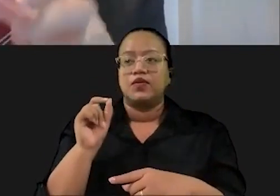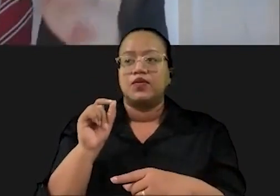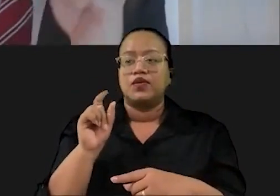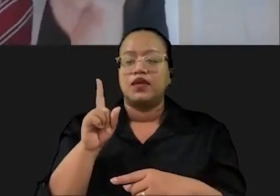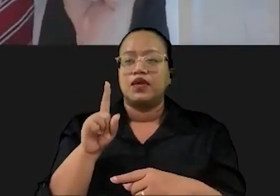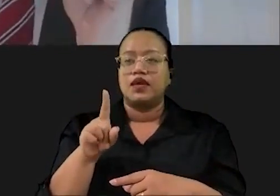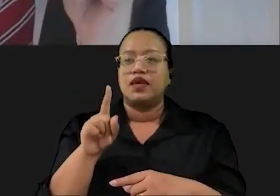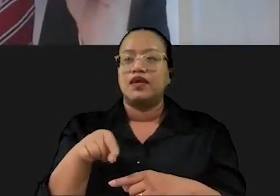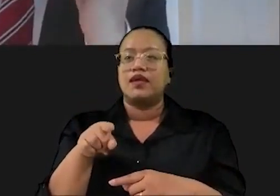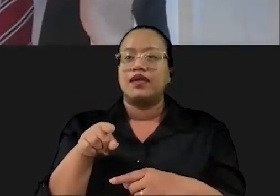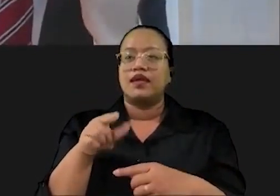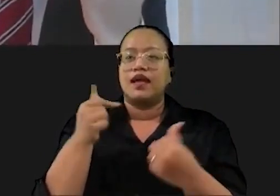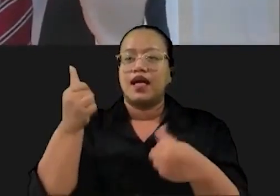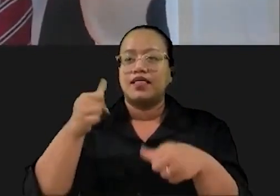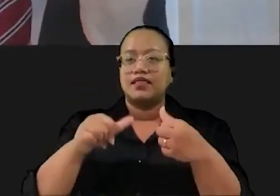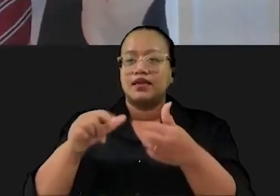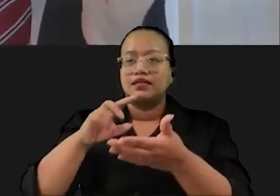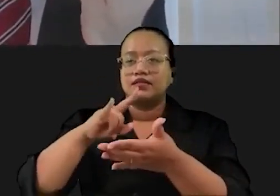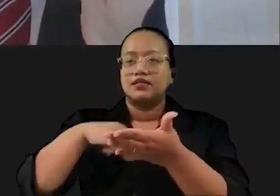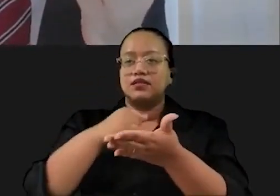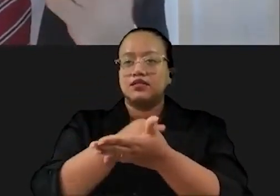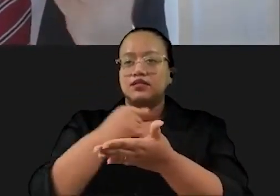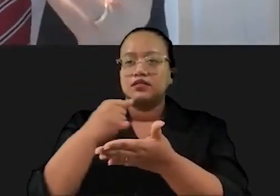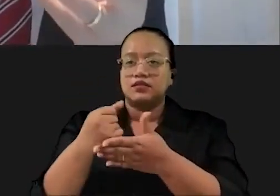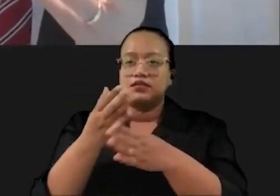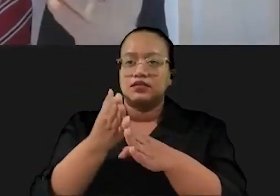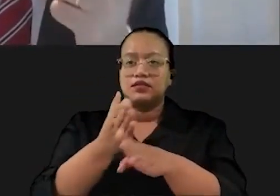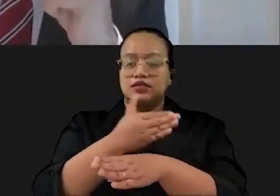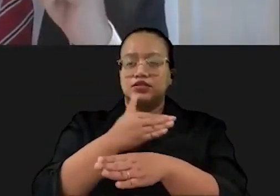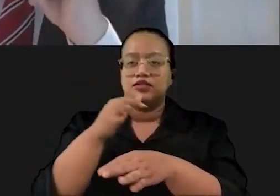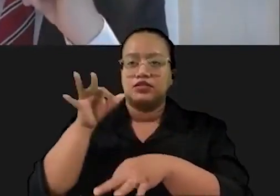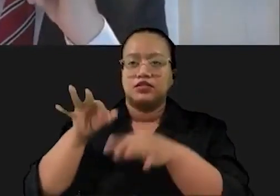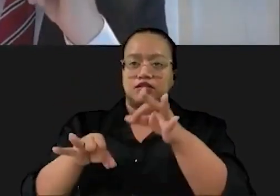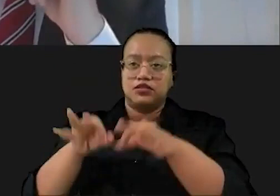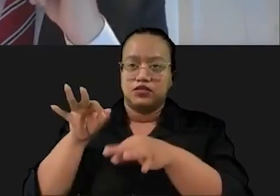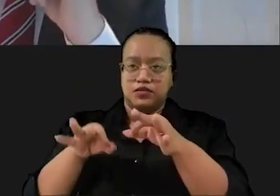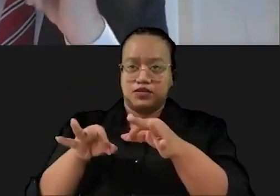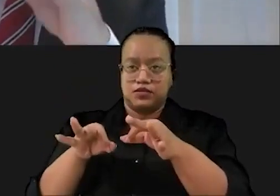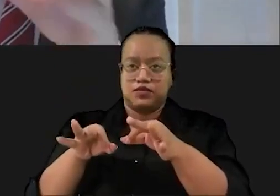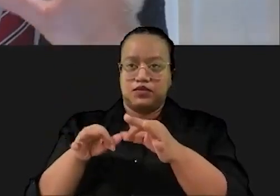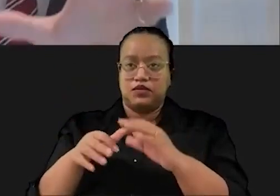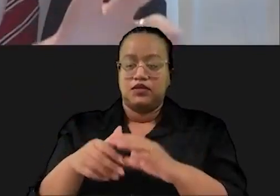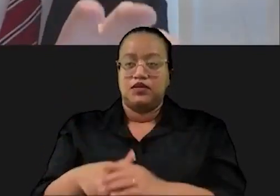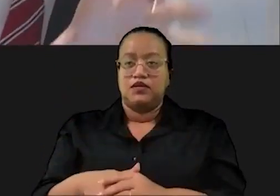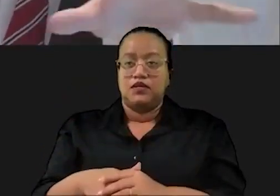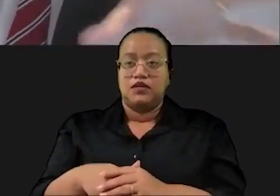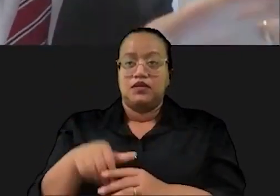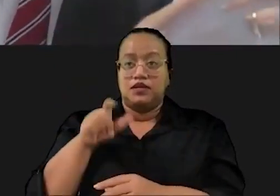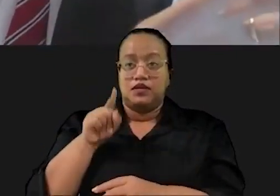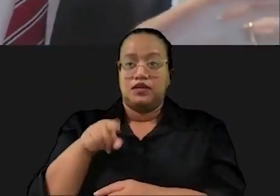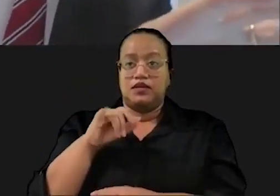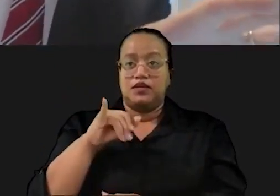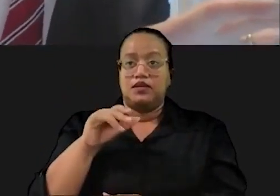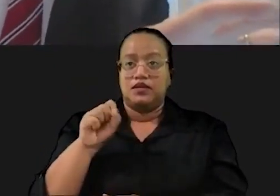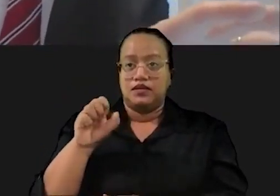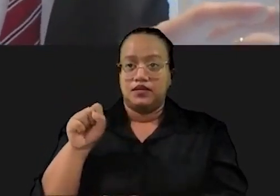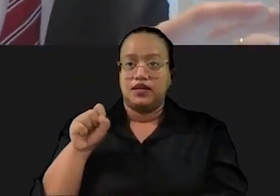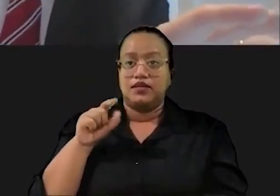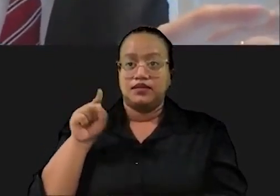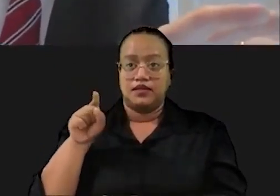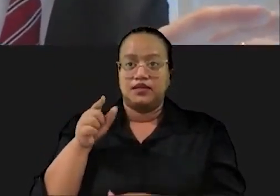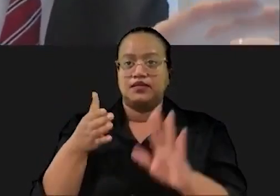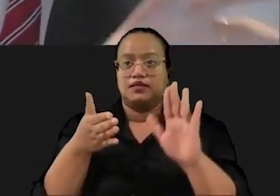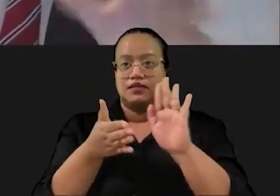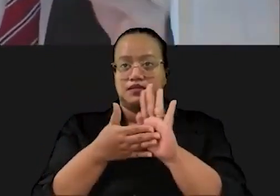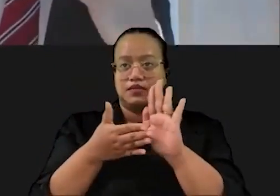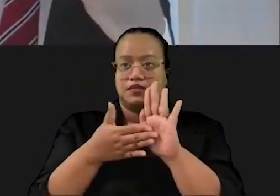audiência. Né? O próprio INSS que fez essa proposta, né, de fazer algo similar àquilo que fez com a